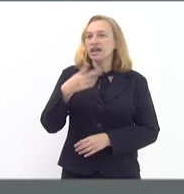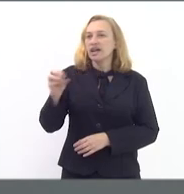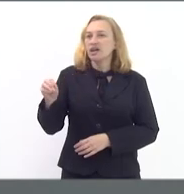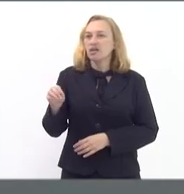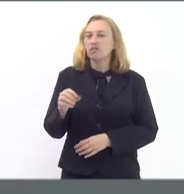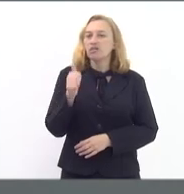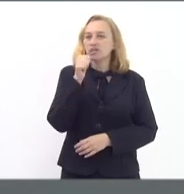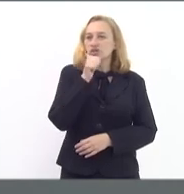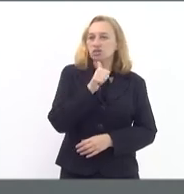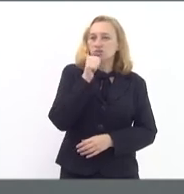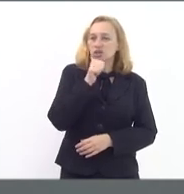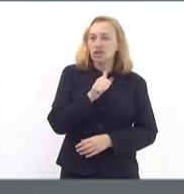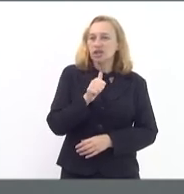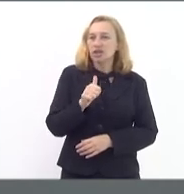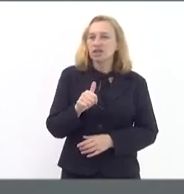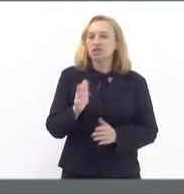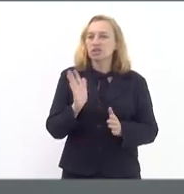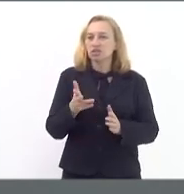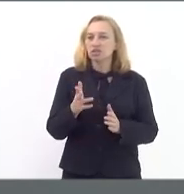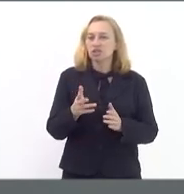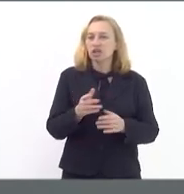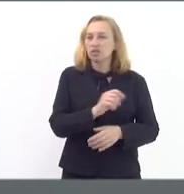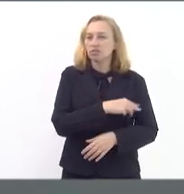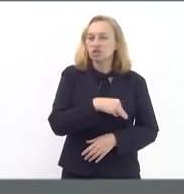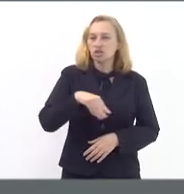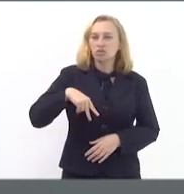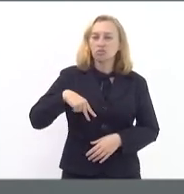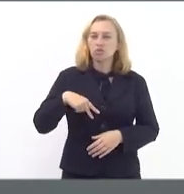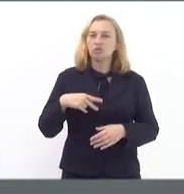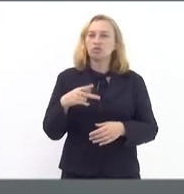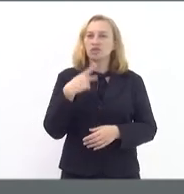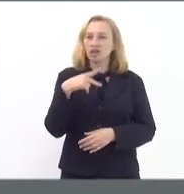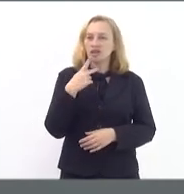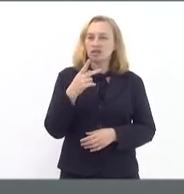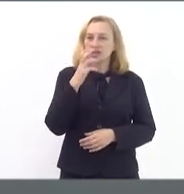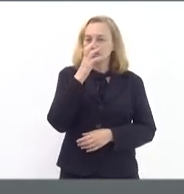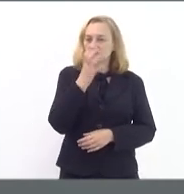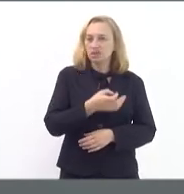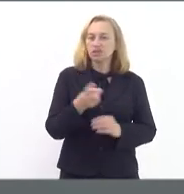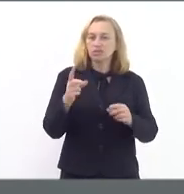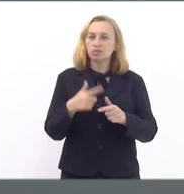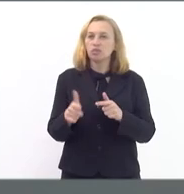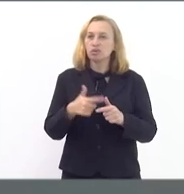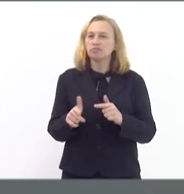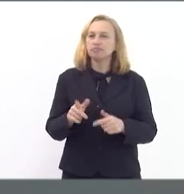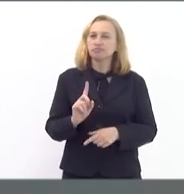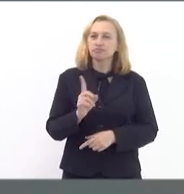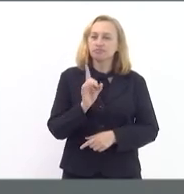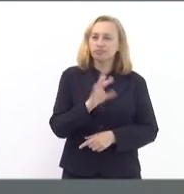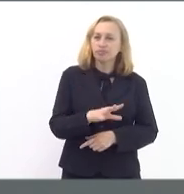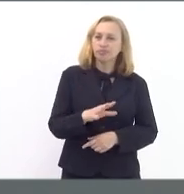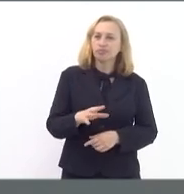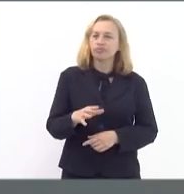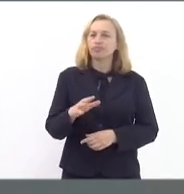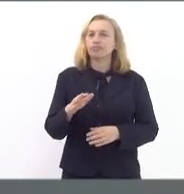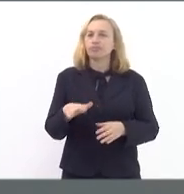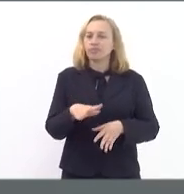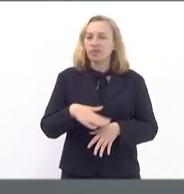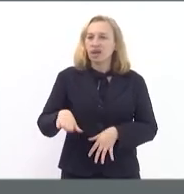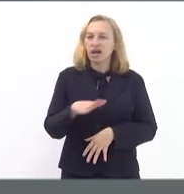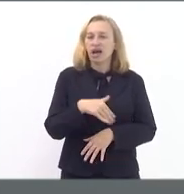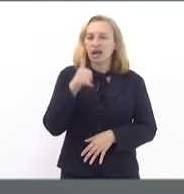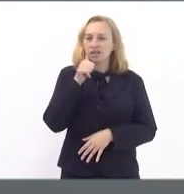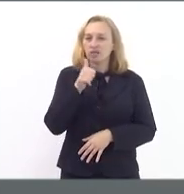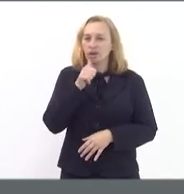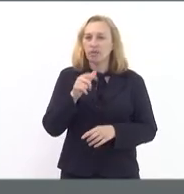Ministério Público sobre sobre esse problema docente de menino ladrão feminino e nós não só o vagão feminino mas o vagão